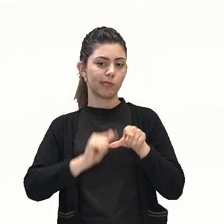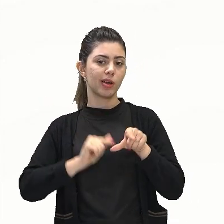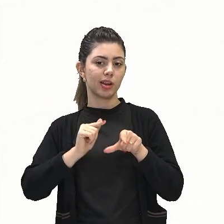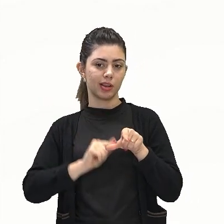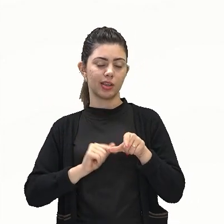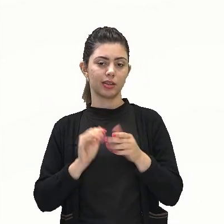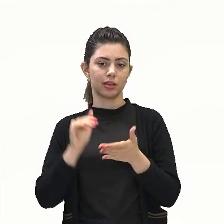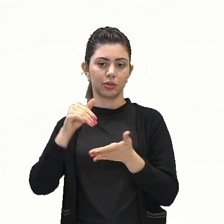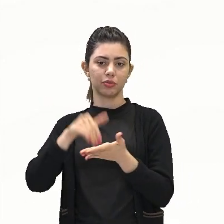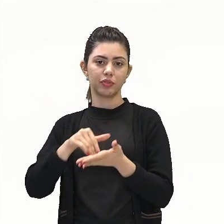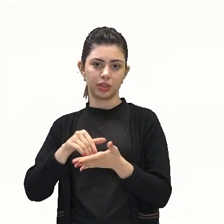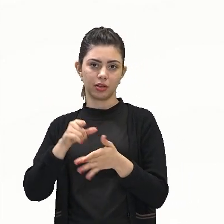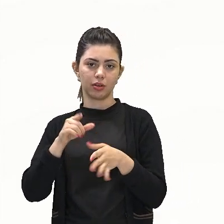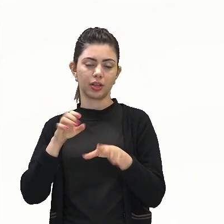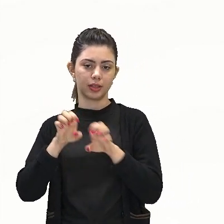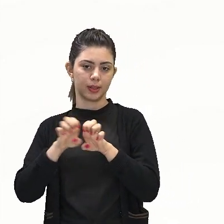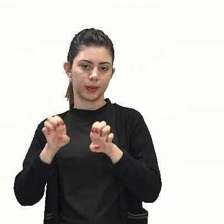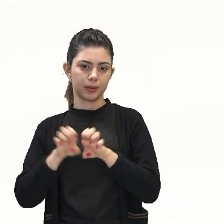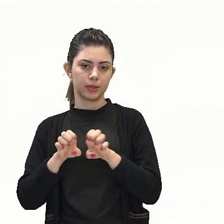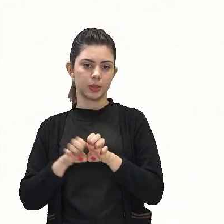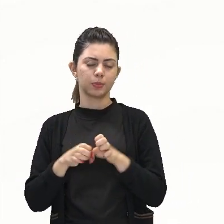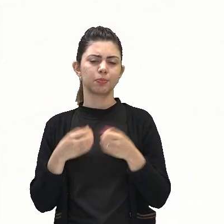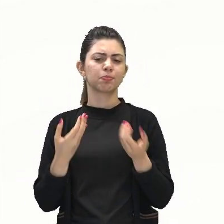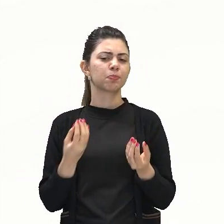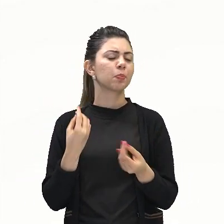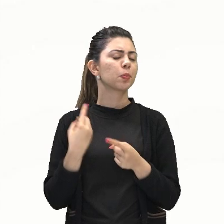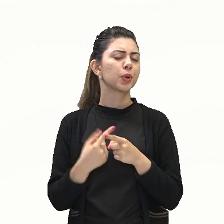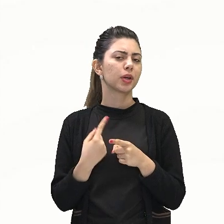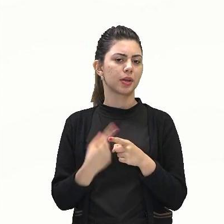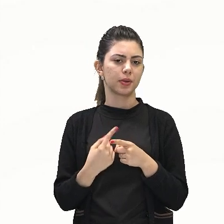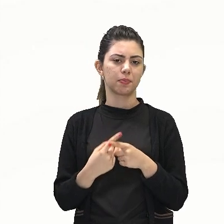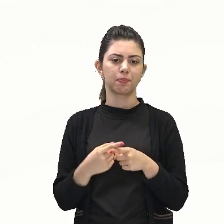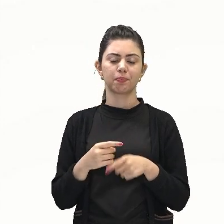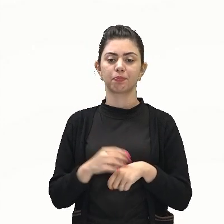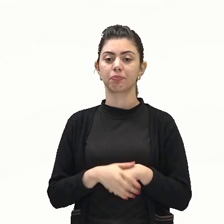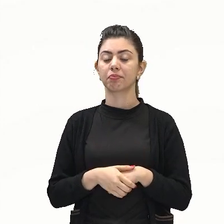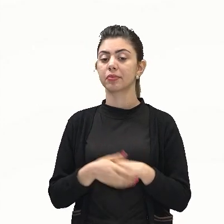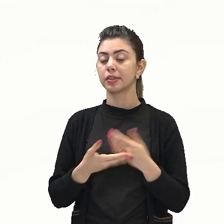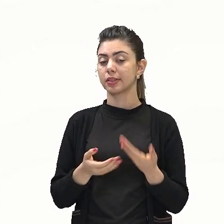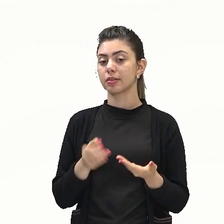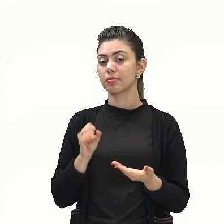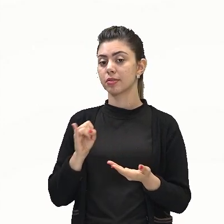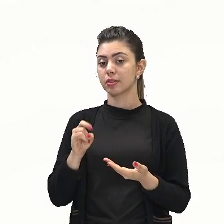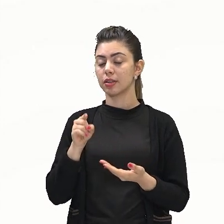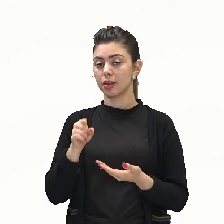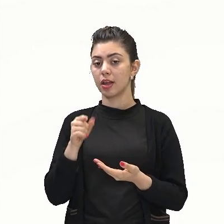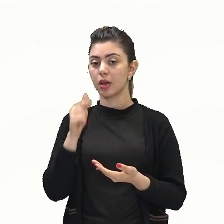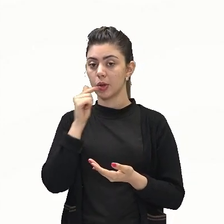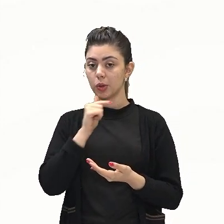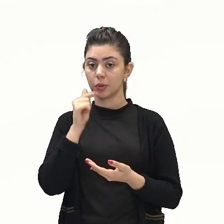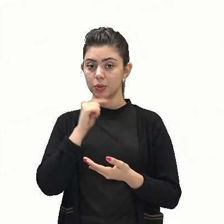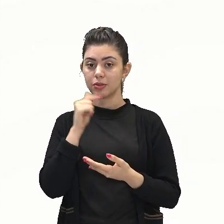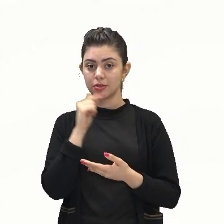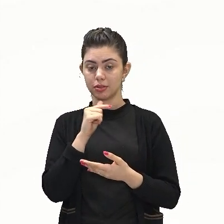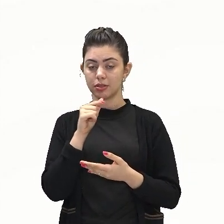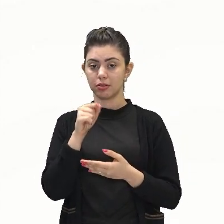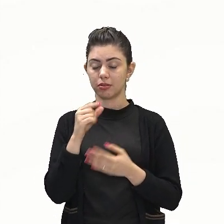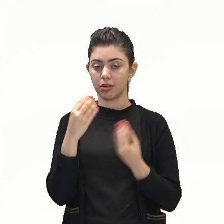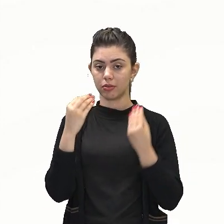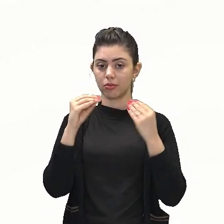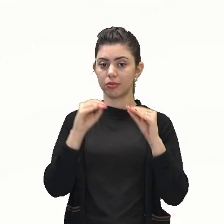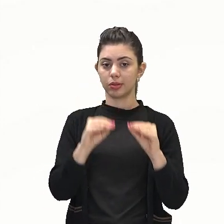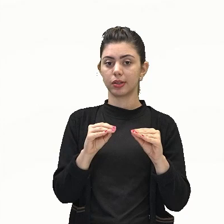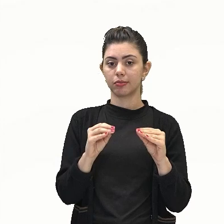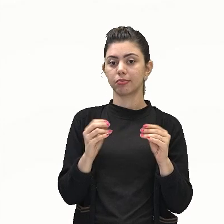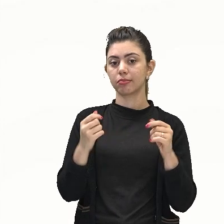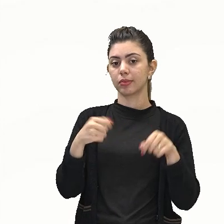última equação. E para que eu preciso fazer isso? Se eu conseguir fazer isso, que é o meu escalonamento, eu vou